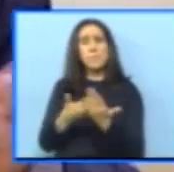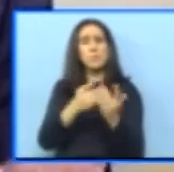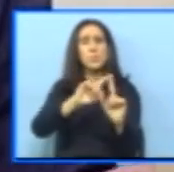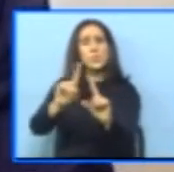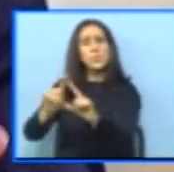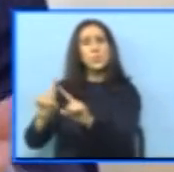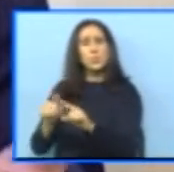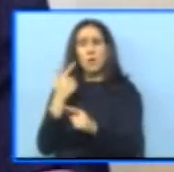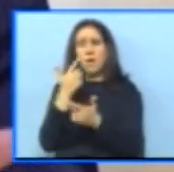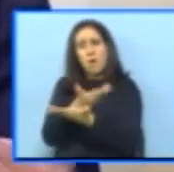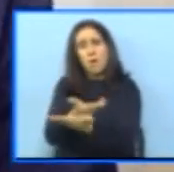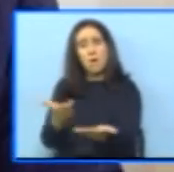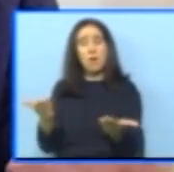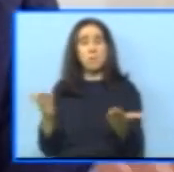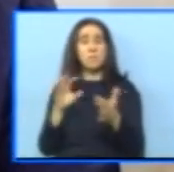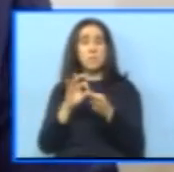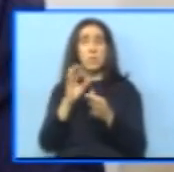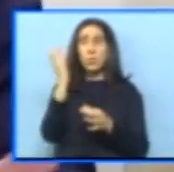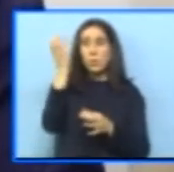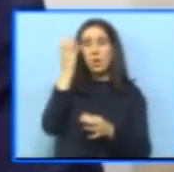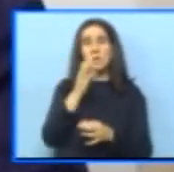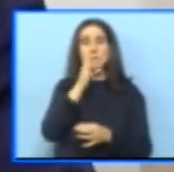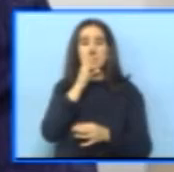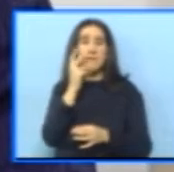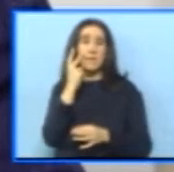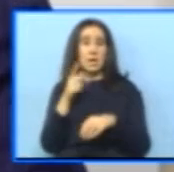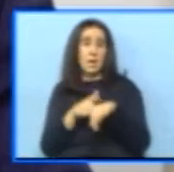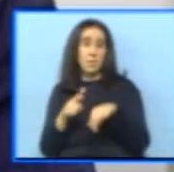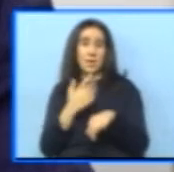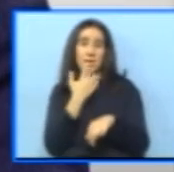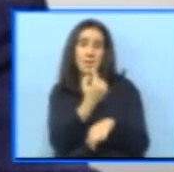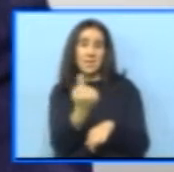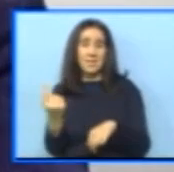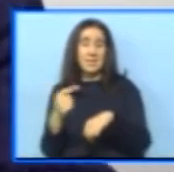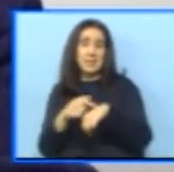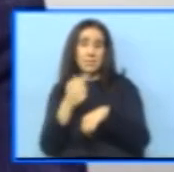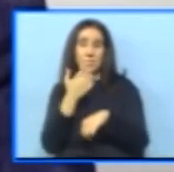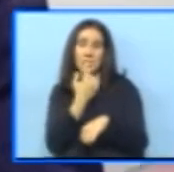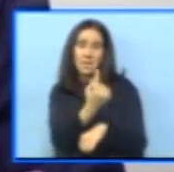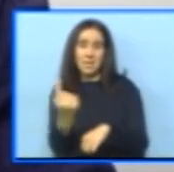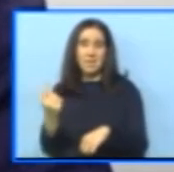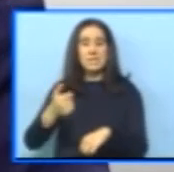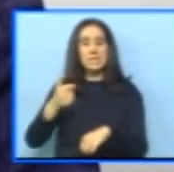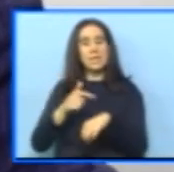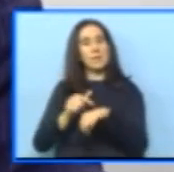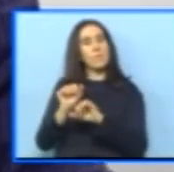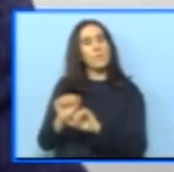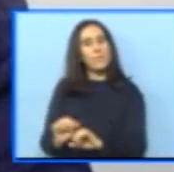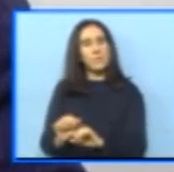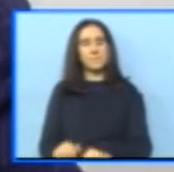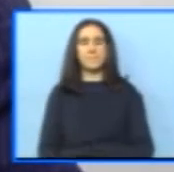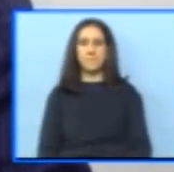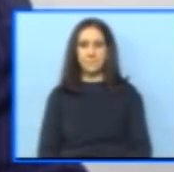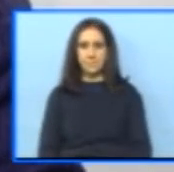que nos são oferecidas no quadro cultural, vivencial de cada época, de cada tempo, concretamente do nosso tempo. Também